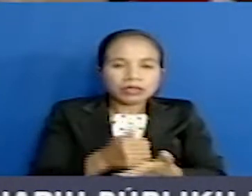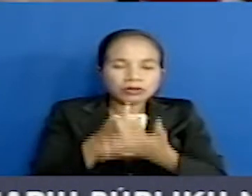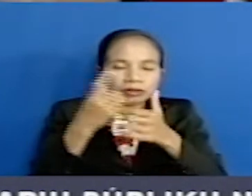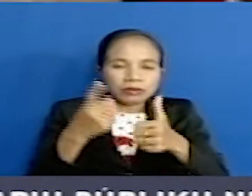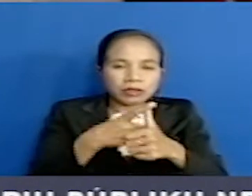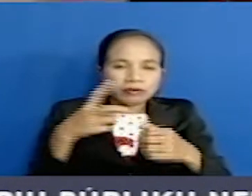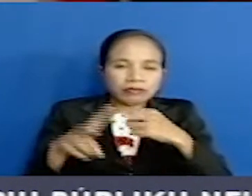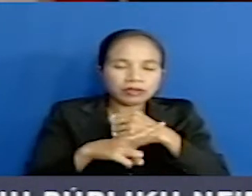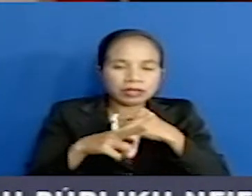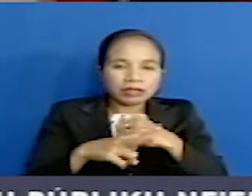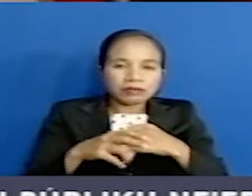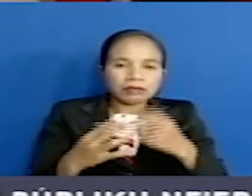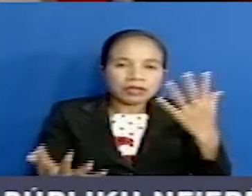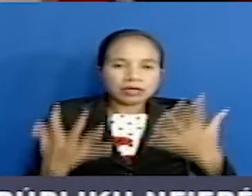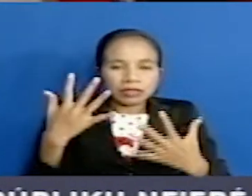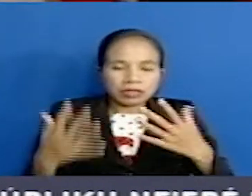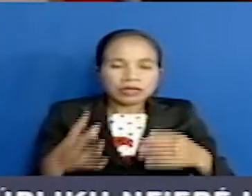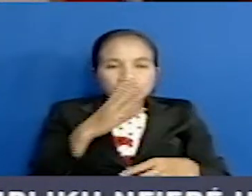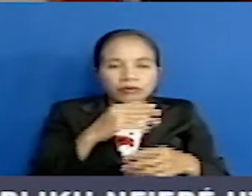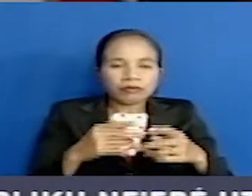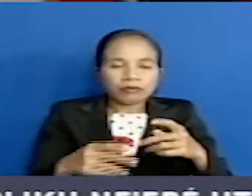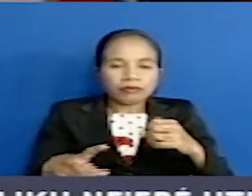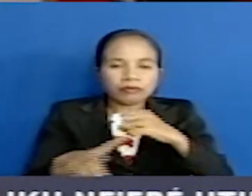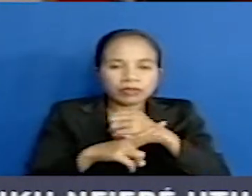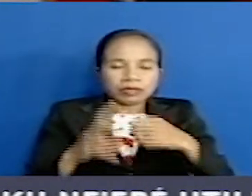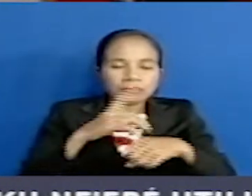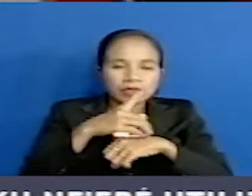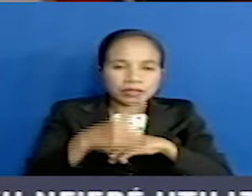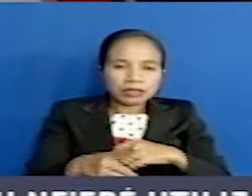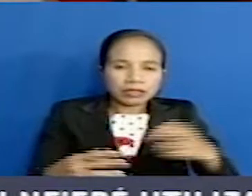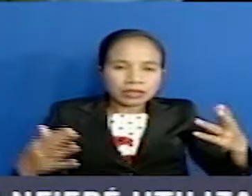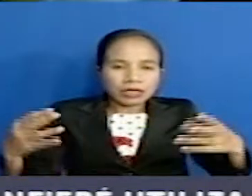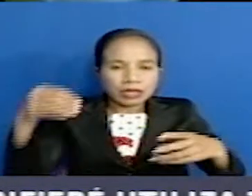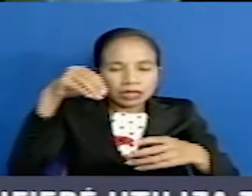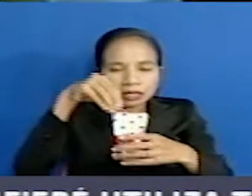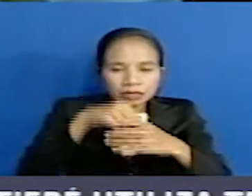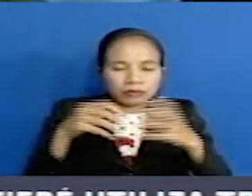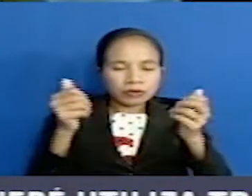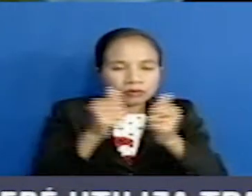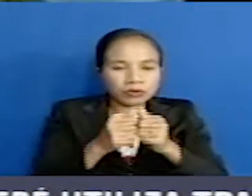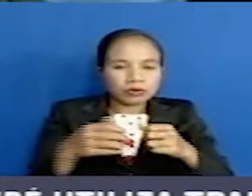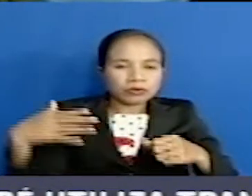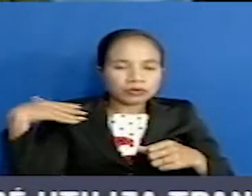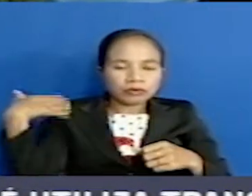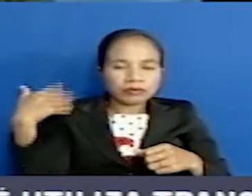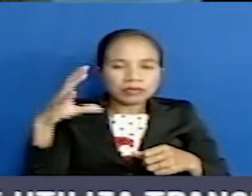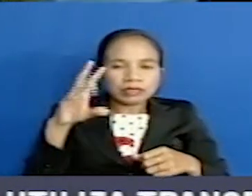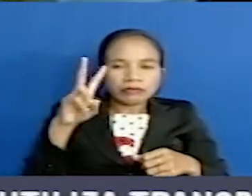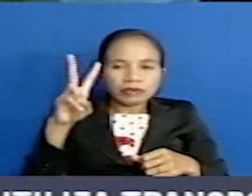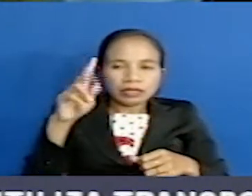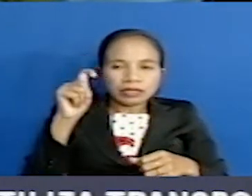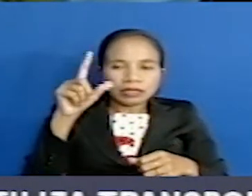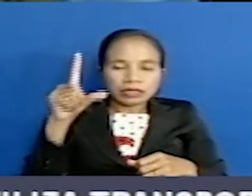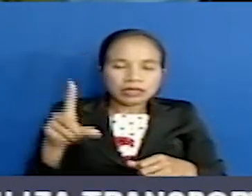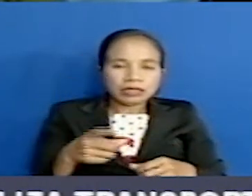vítima incêndio no vítima desastre naturais. Acumula a muita juventude com os vermelhos ninia, no nosso juventude